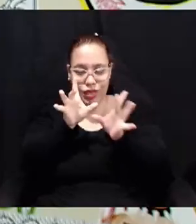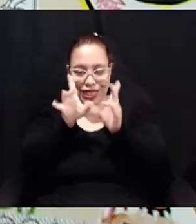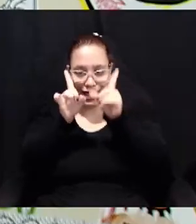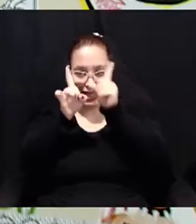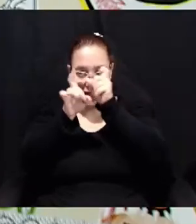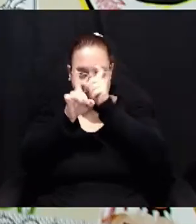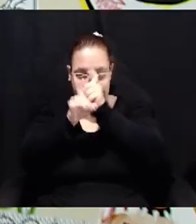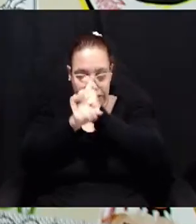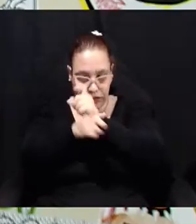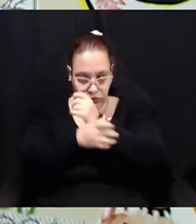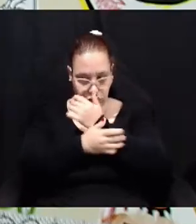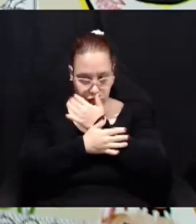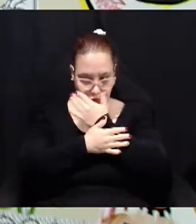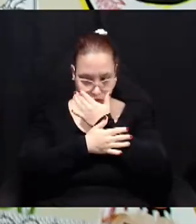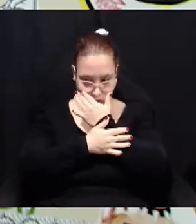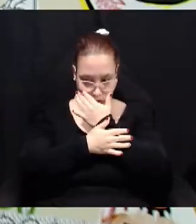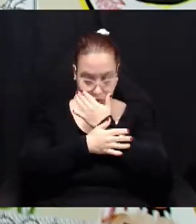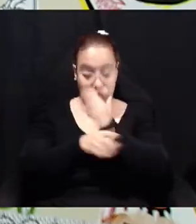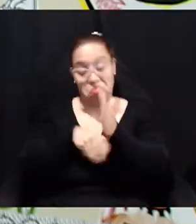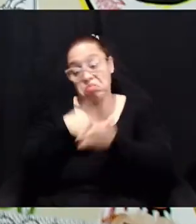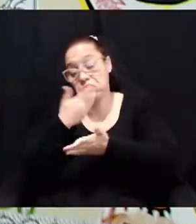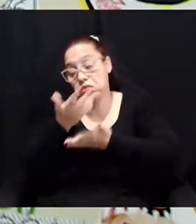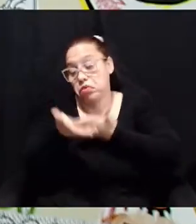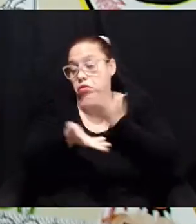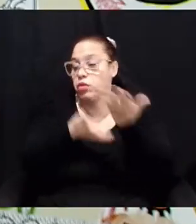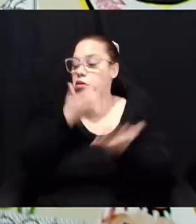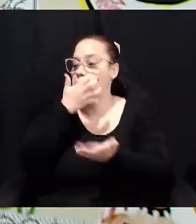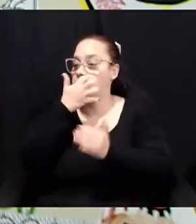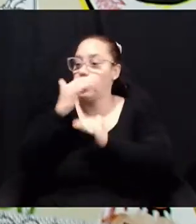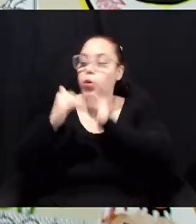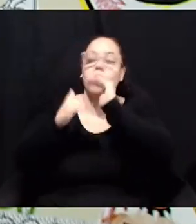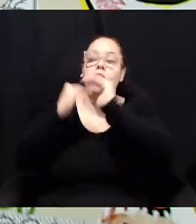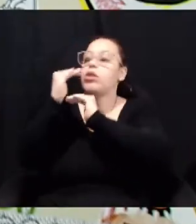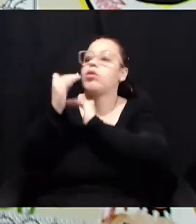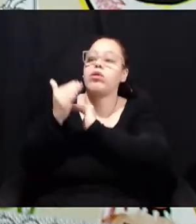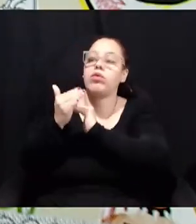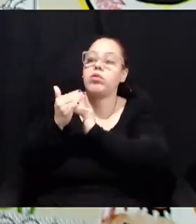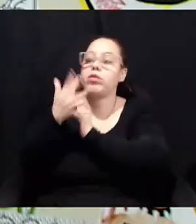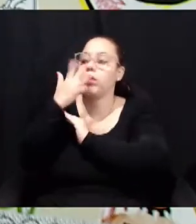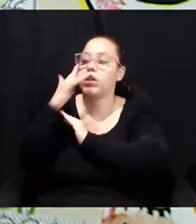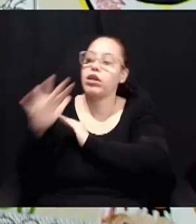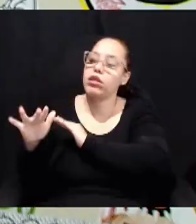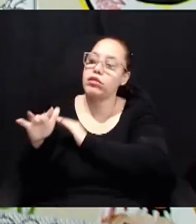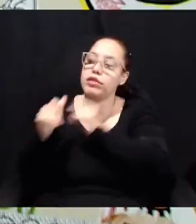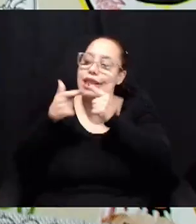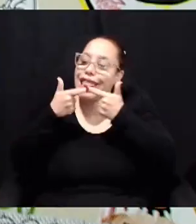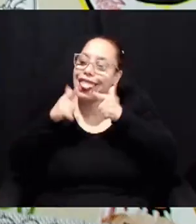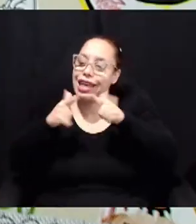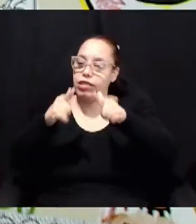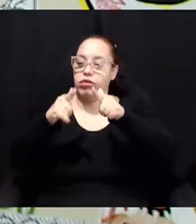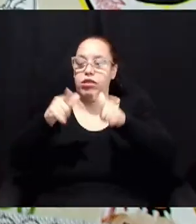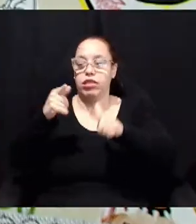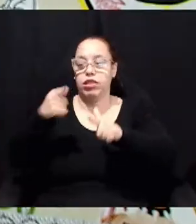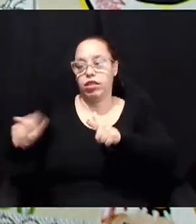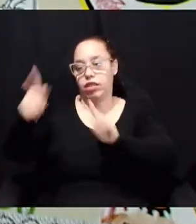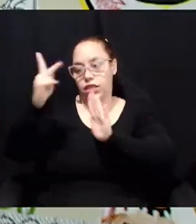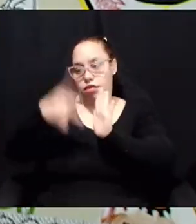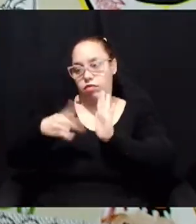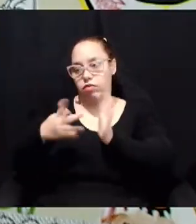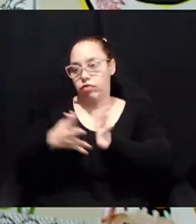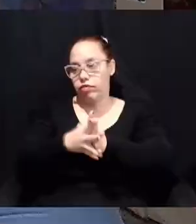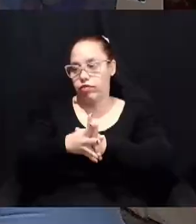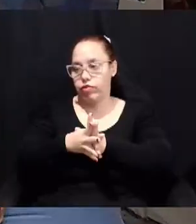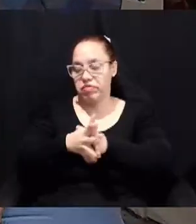complexificando de acordo com o desenvolvimento da linguagem e tudo mais. E acontece que em algum momento a